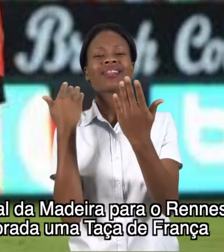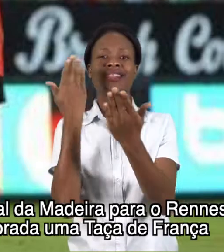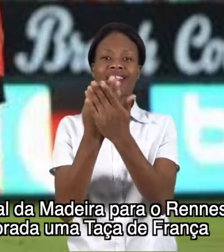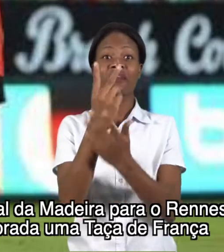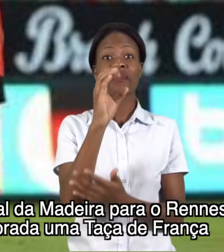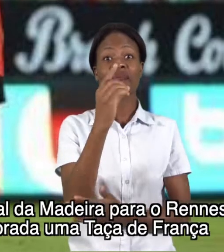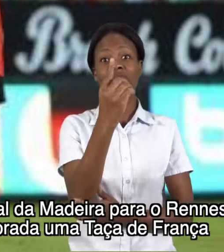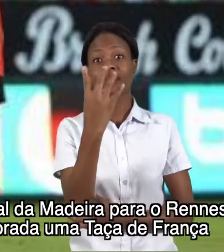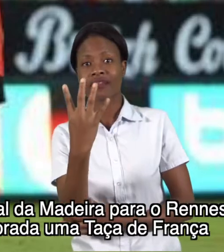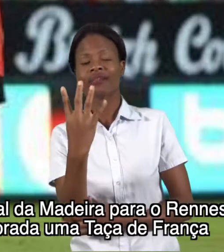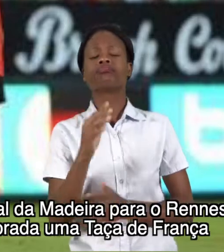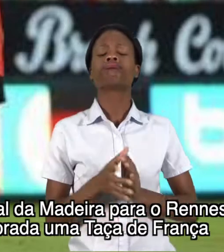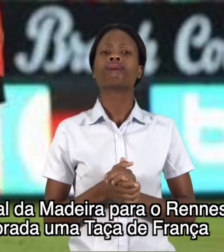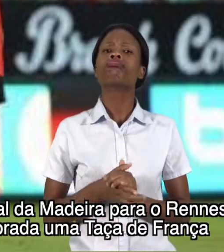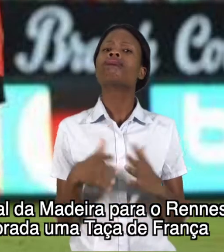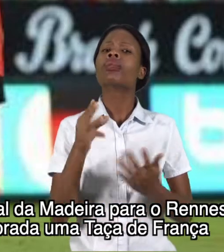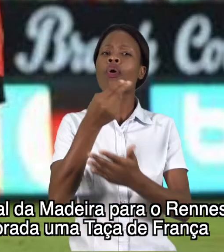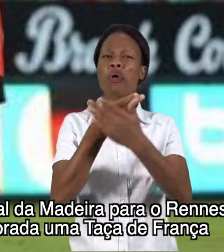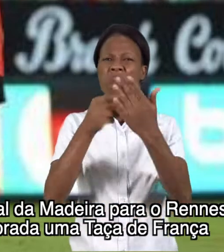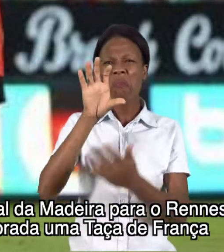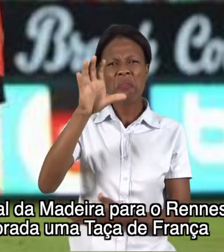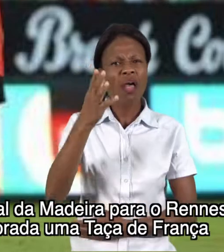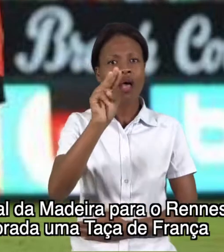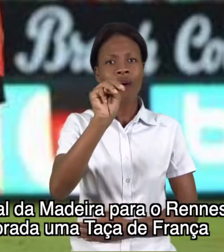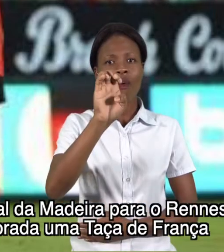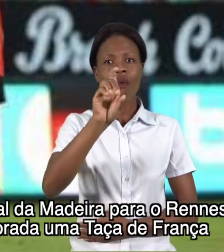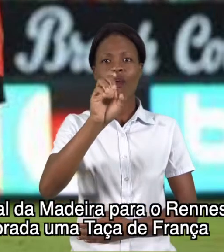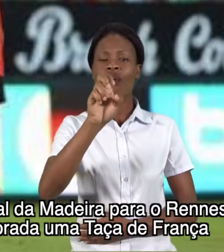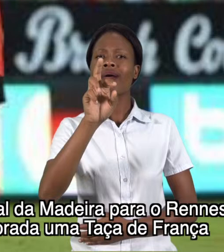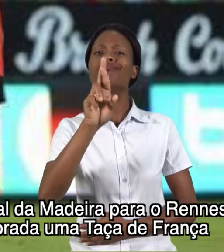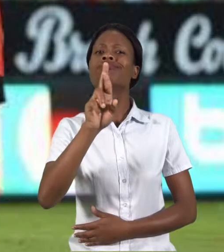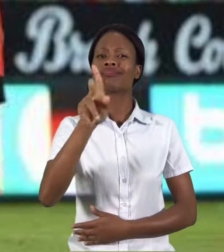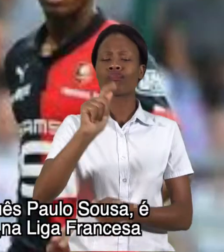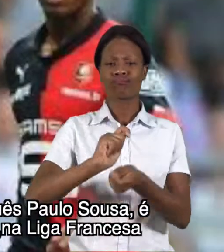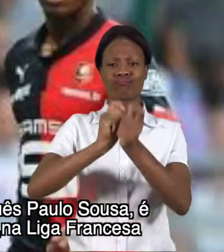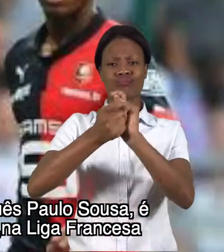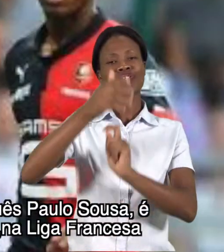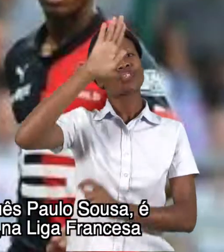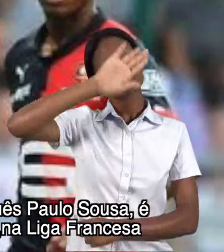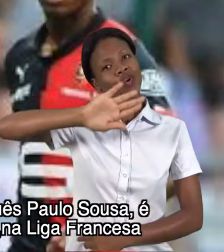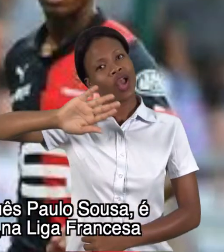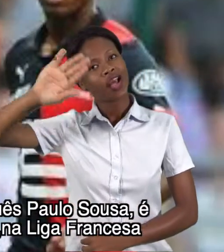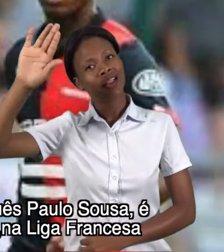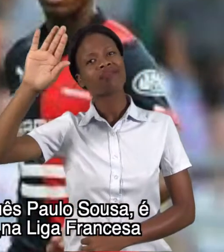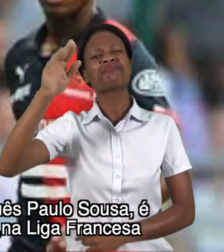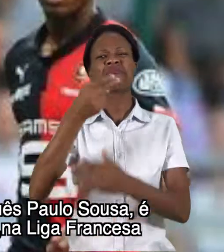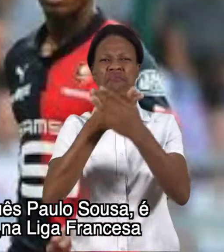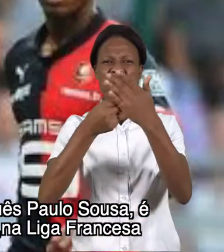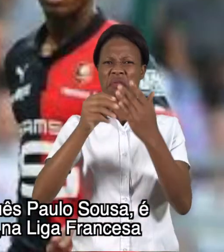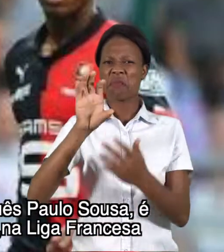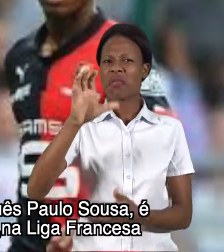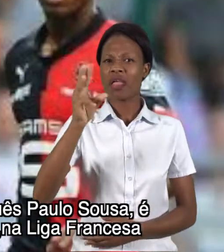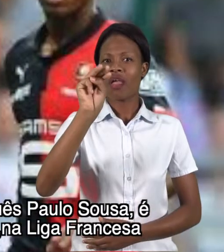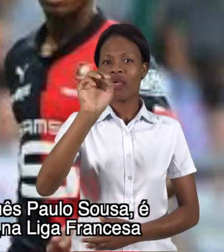para o Rennes, clube pelo qual conquistou esta temporada uma taça de prensa. Bordeus, treinado pelo português